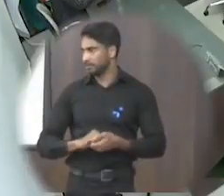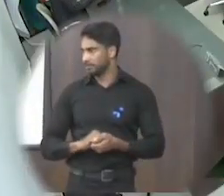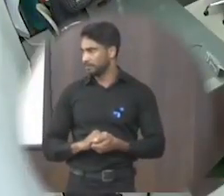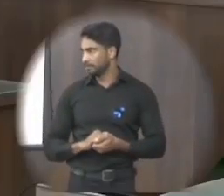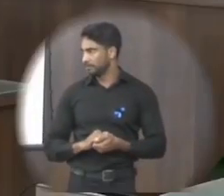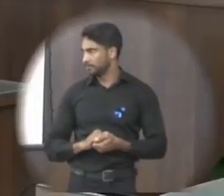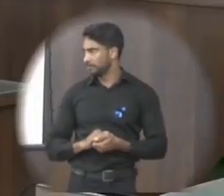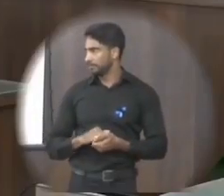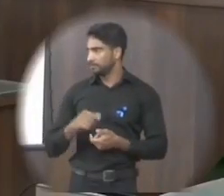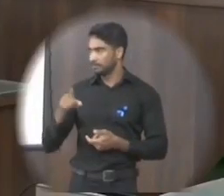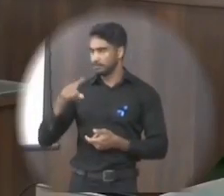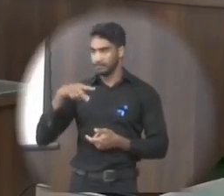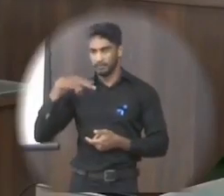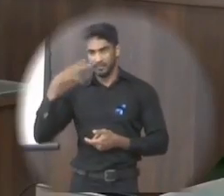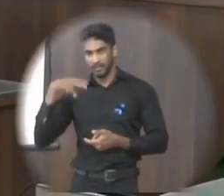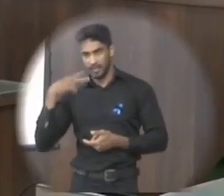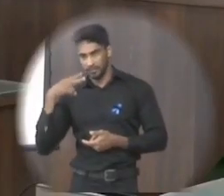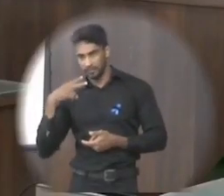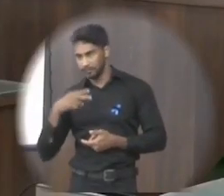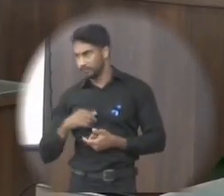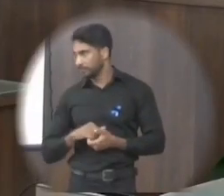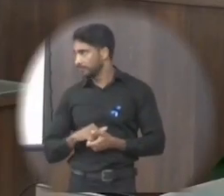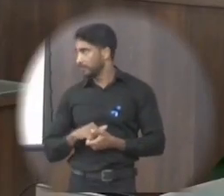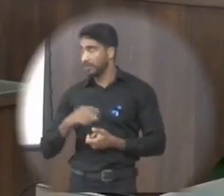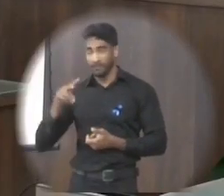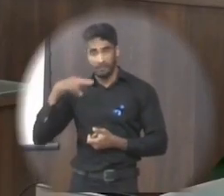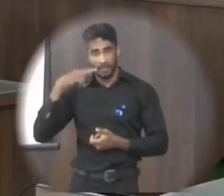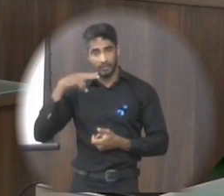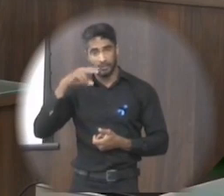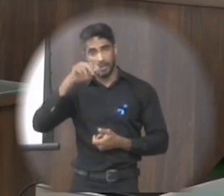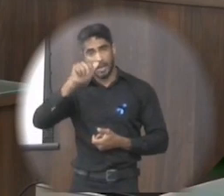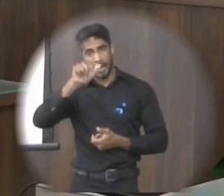algum vereador? A palavra, presidente. Vereador Almir.